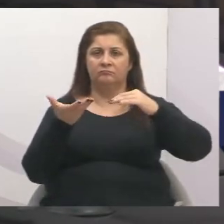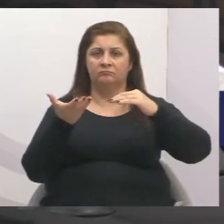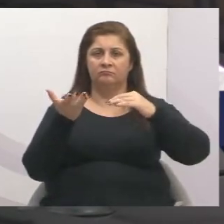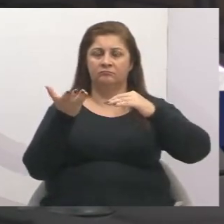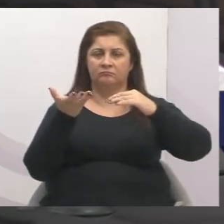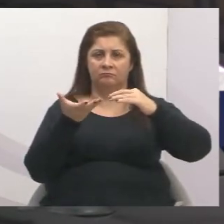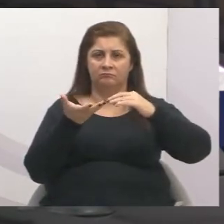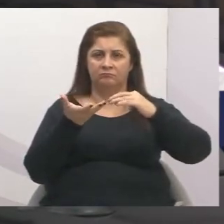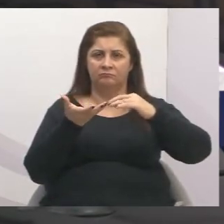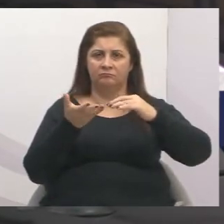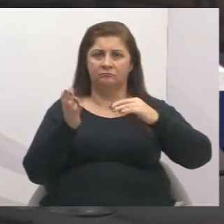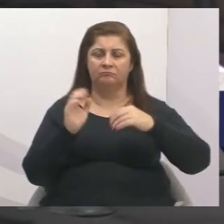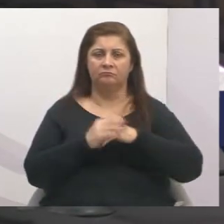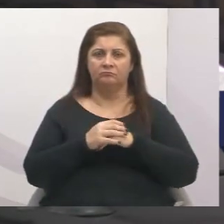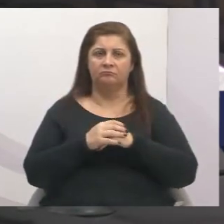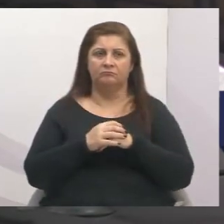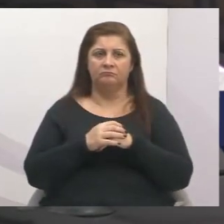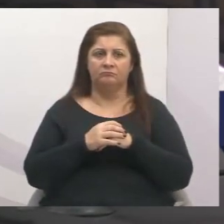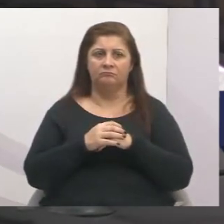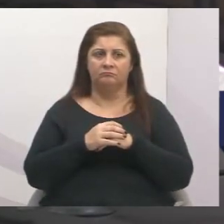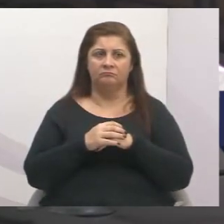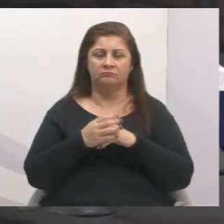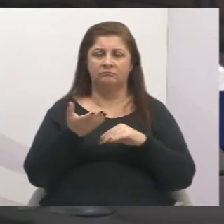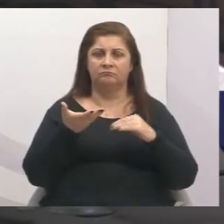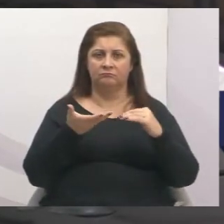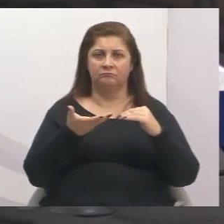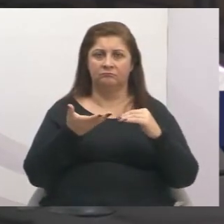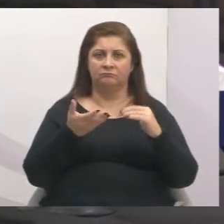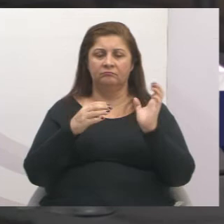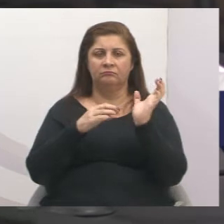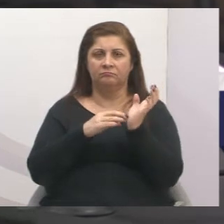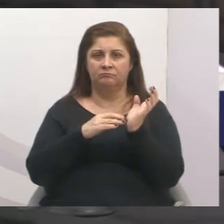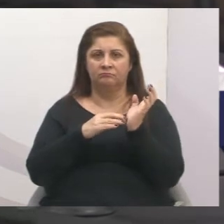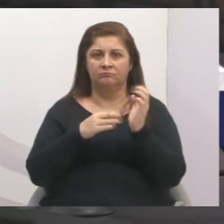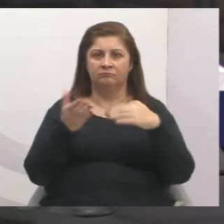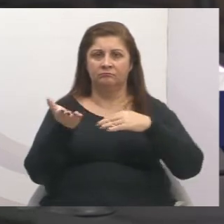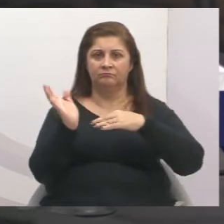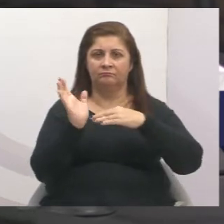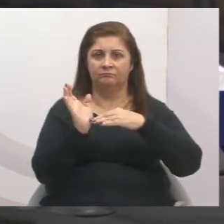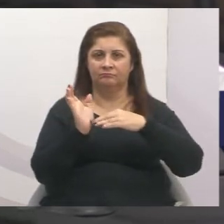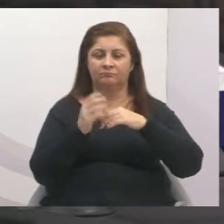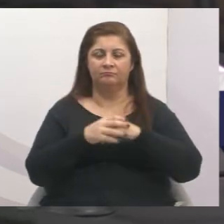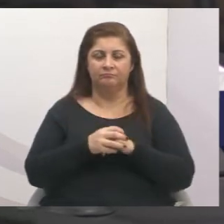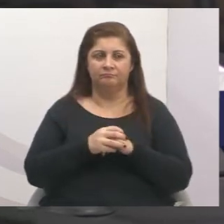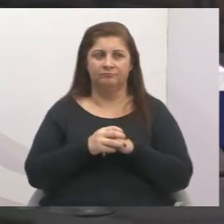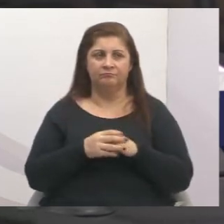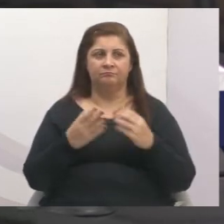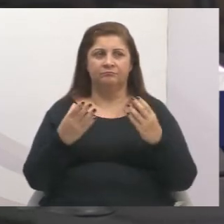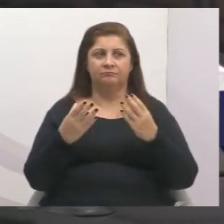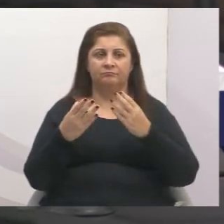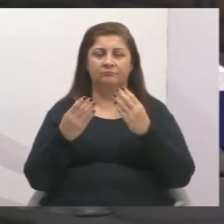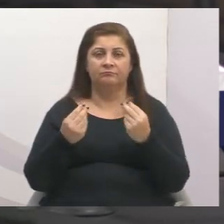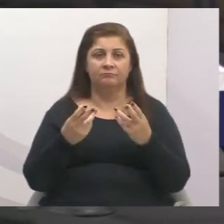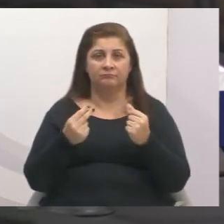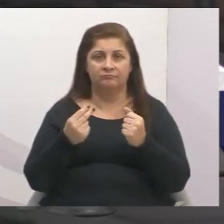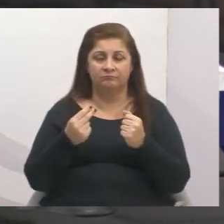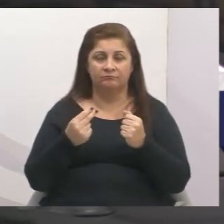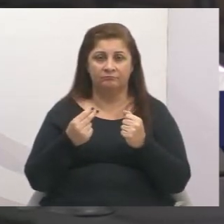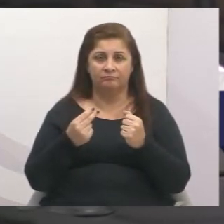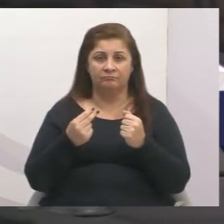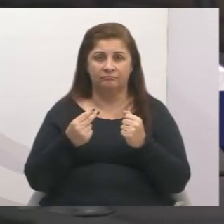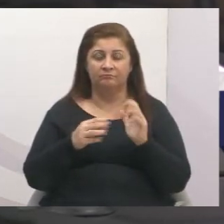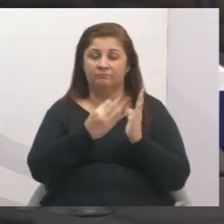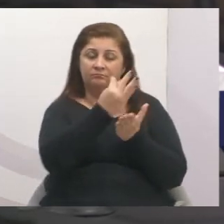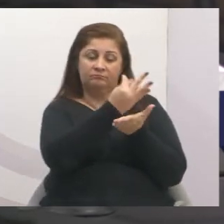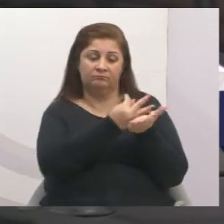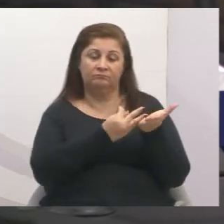É muito bom a gente deixar claro isso para as pessoas que estão nos assistindo, que estão nos ouvindo, que a grande parte do texto